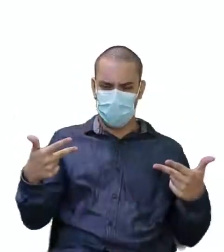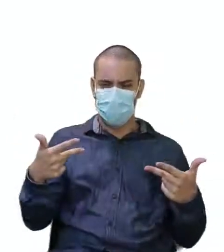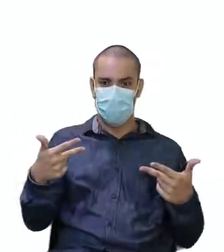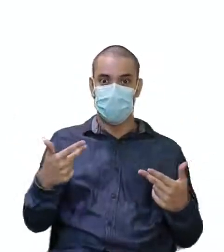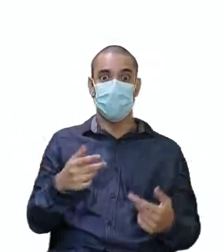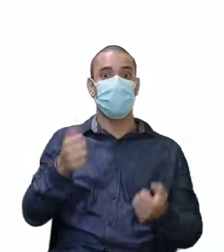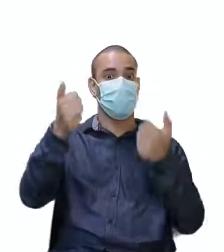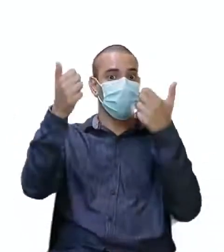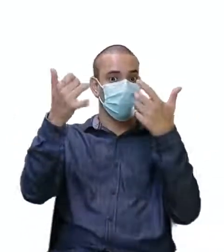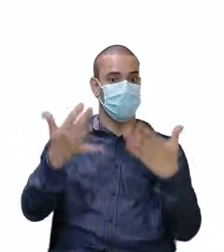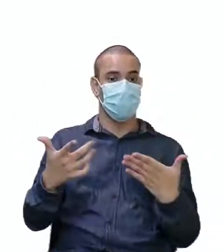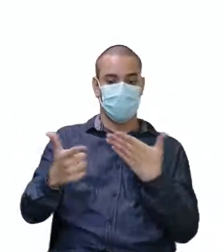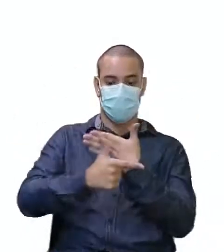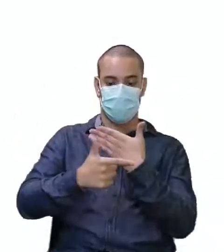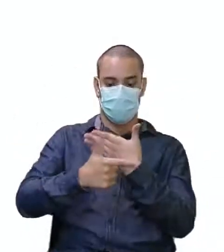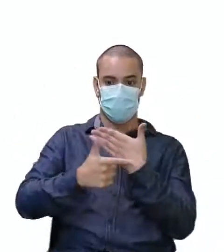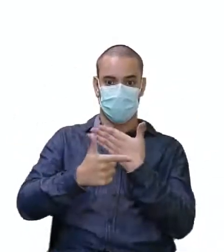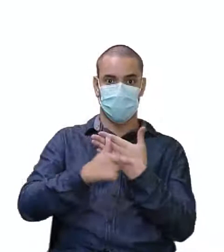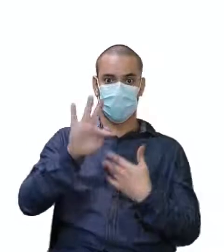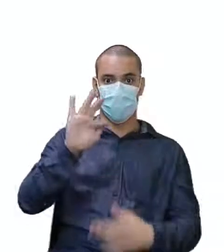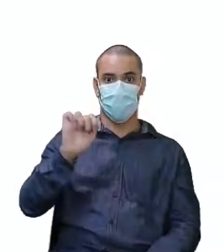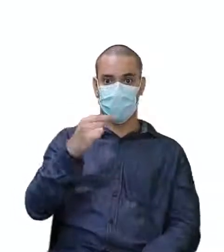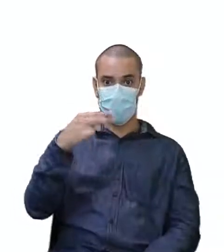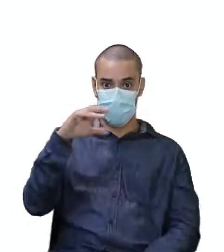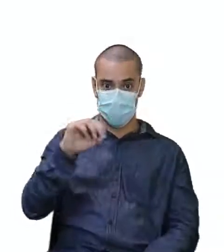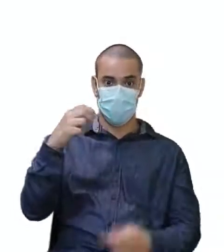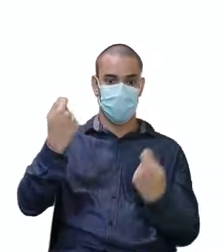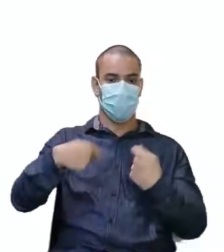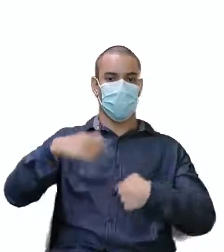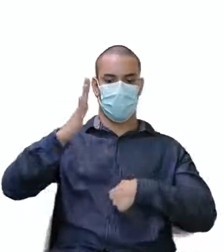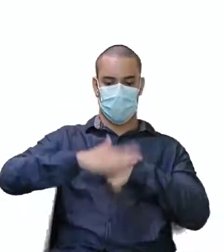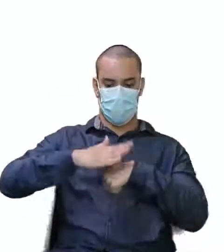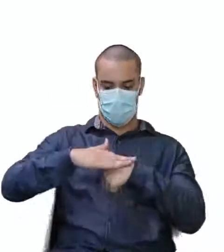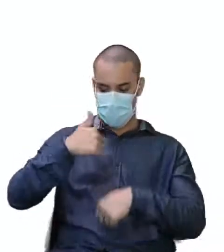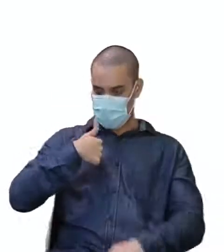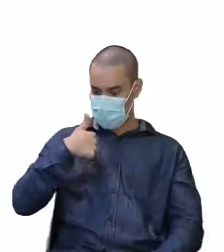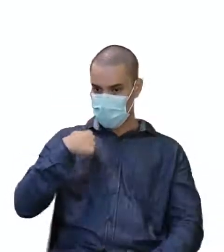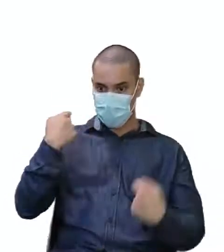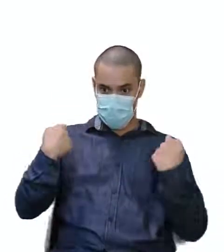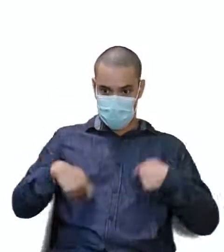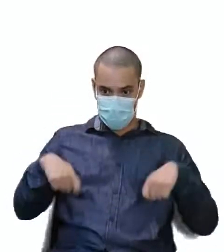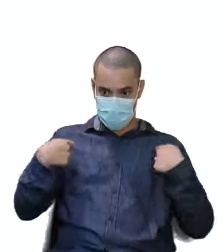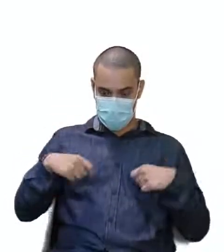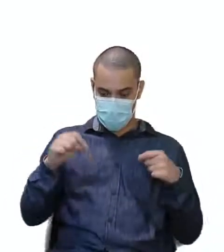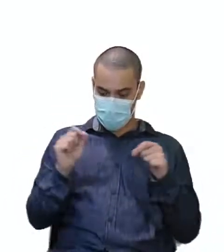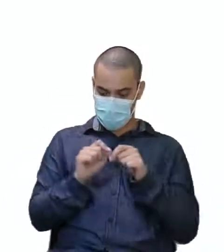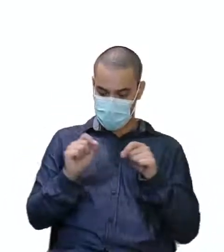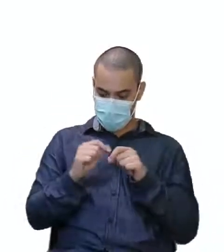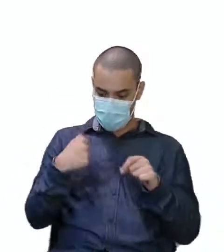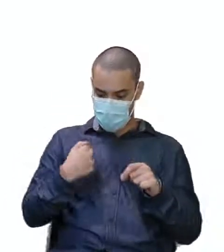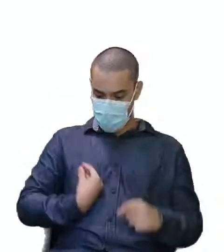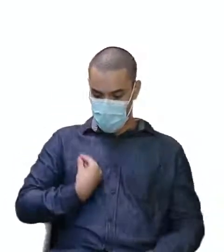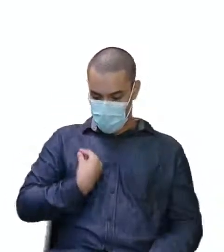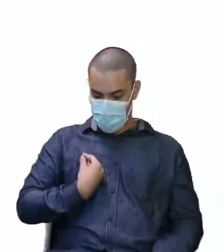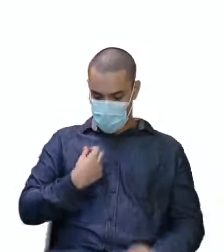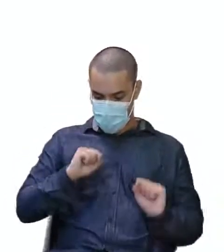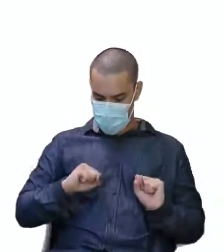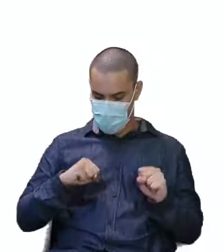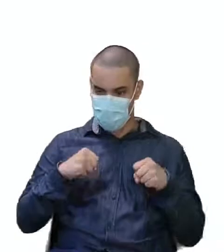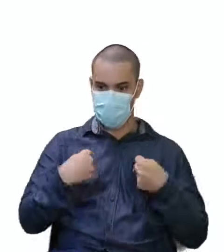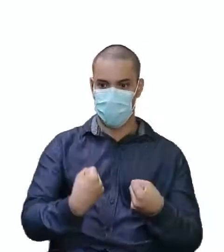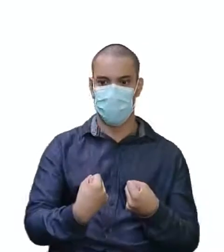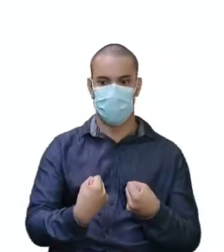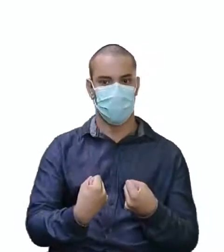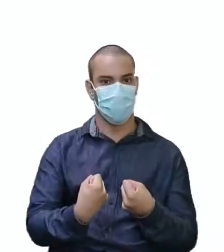pessoal, são as ações necessárias que ele precisa executar para que ele sobreviva onde